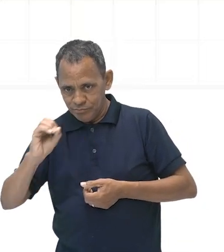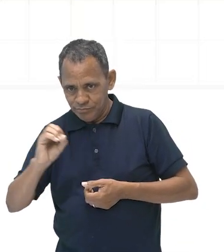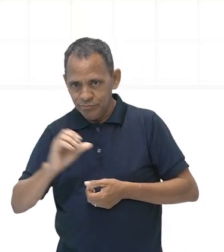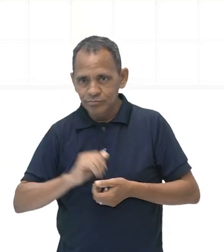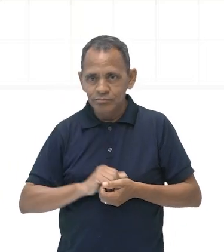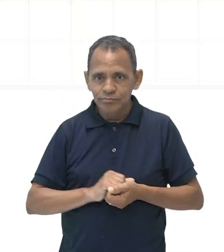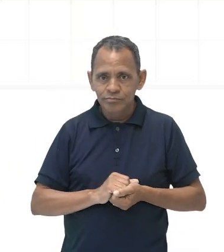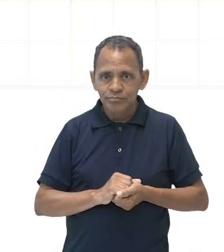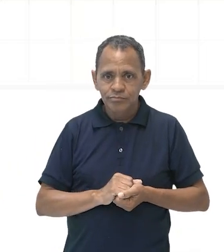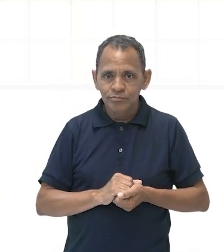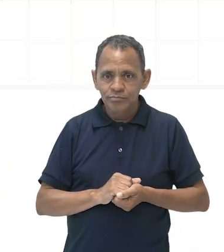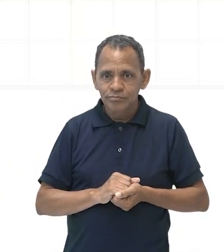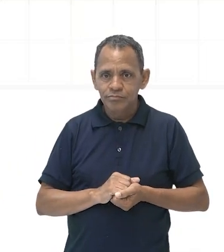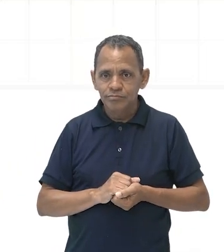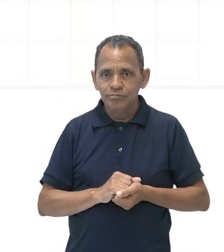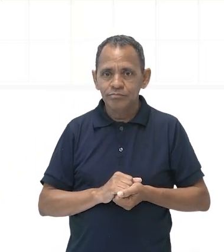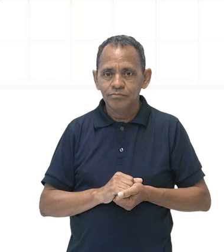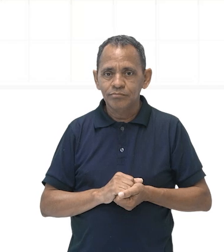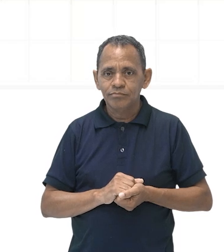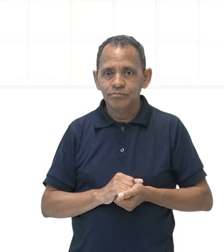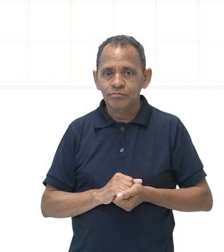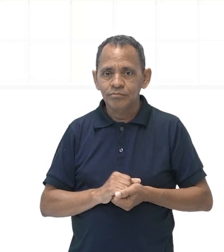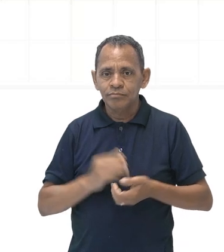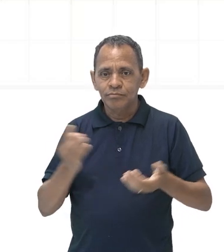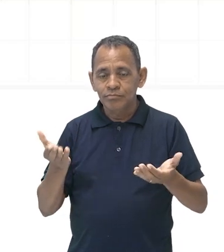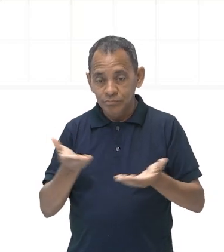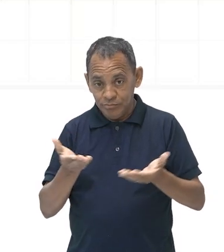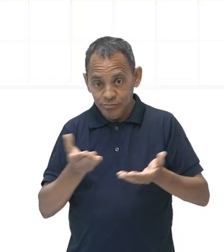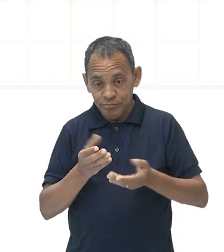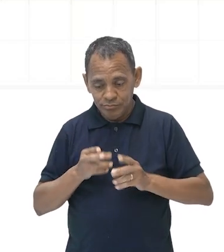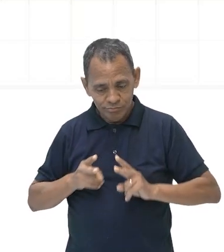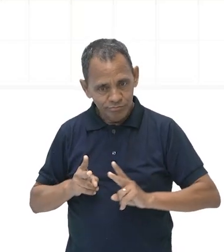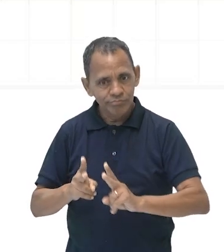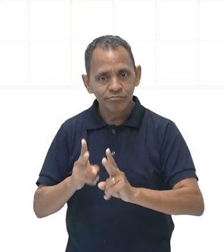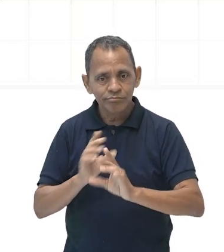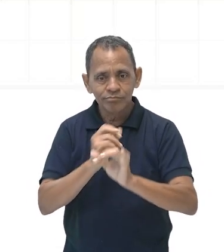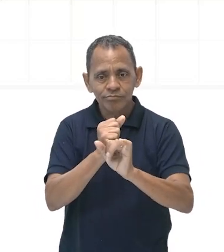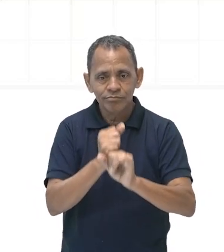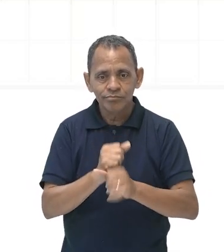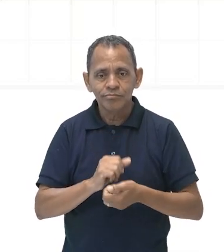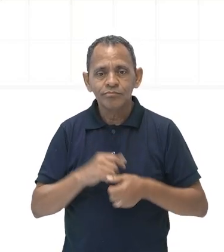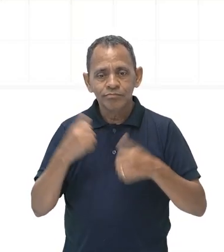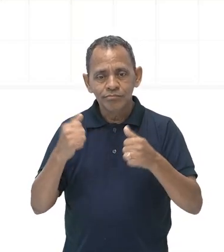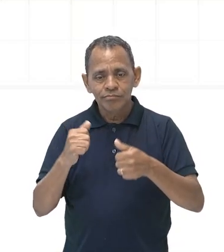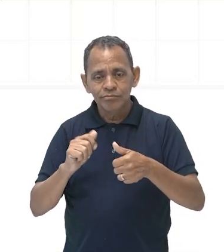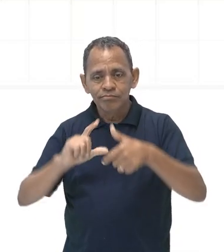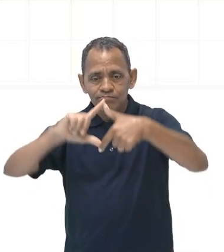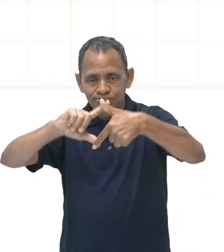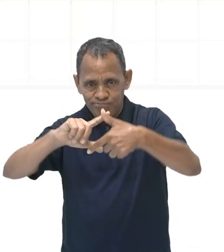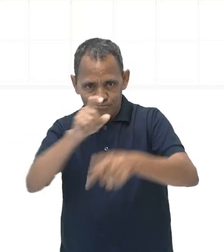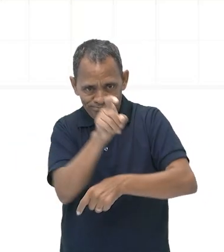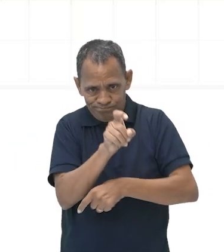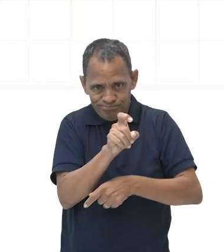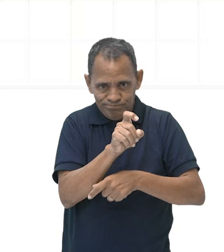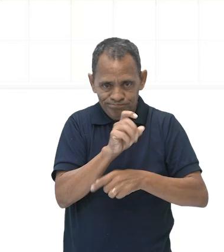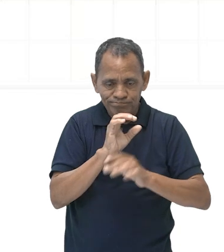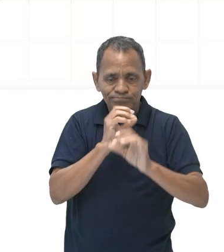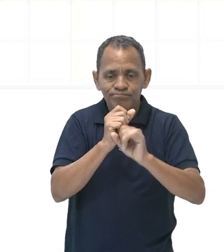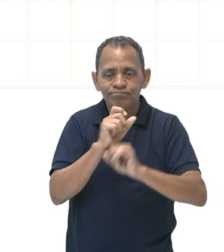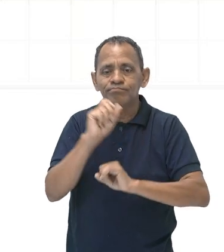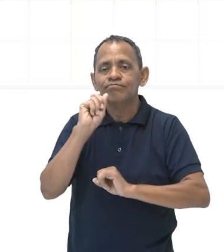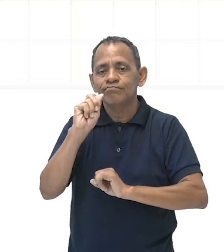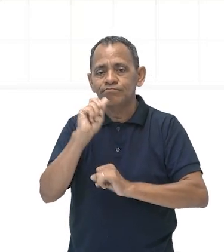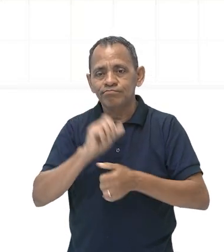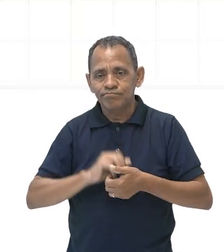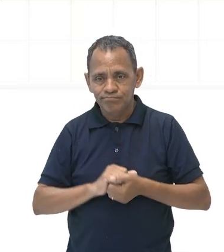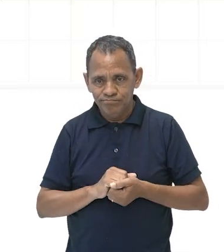33.600. Aí, agora a gente continua a nossa conta. Tem que isolar esse x para saber o resultado só de um